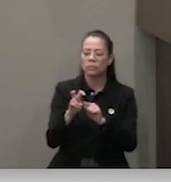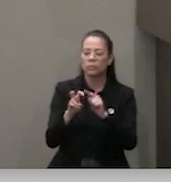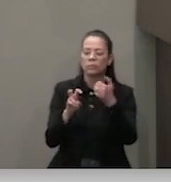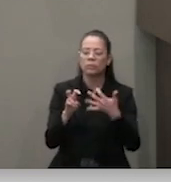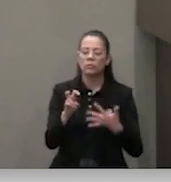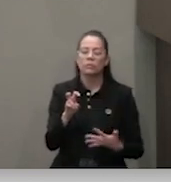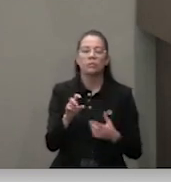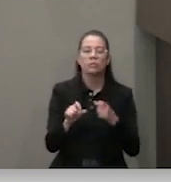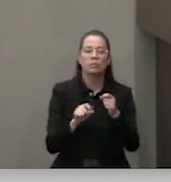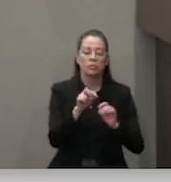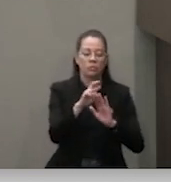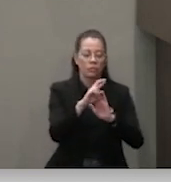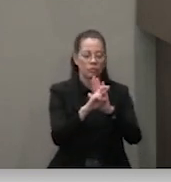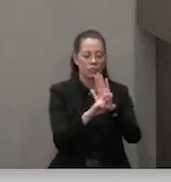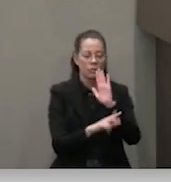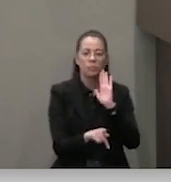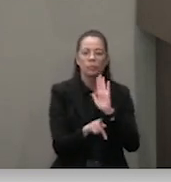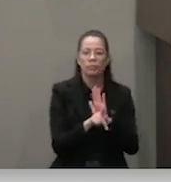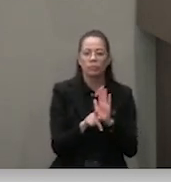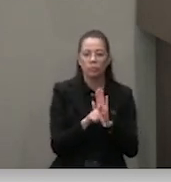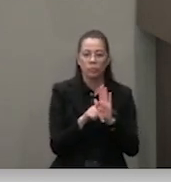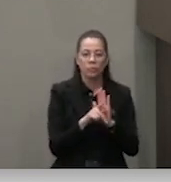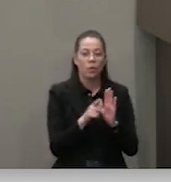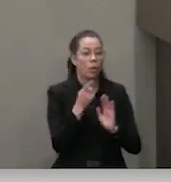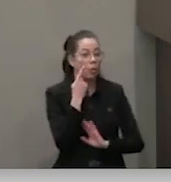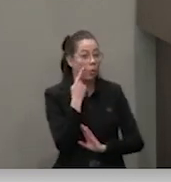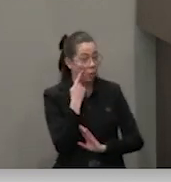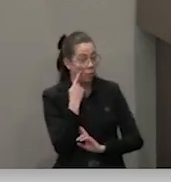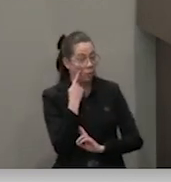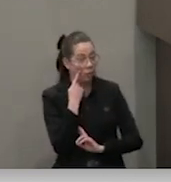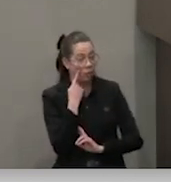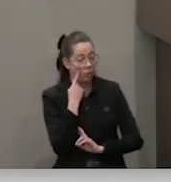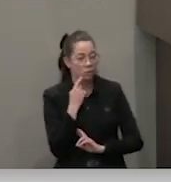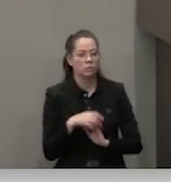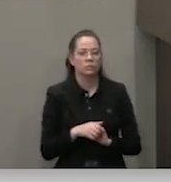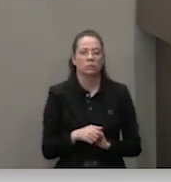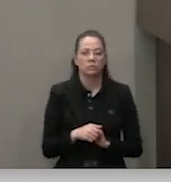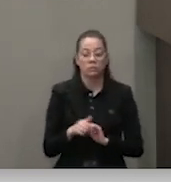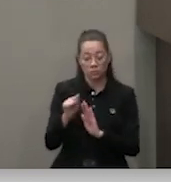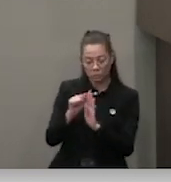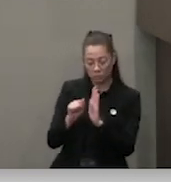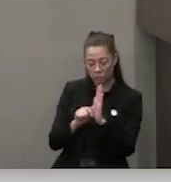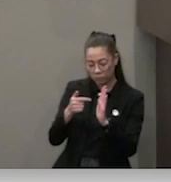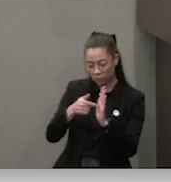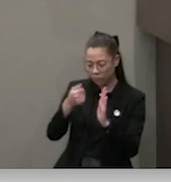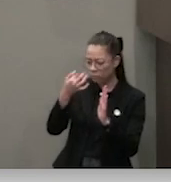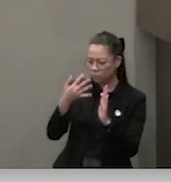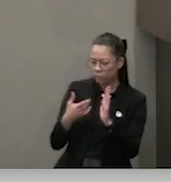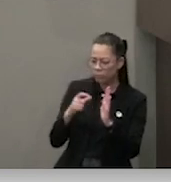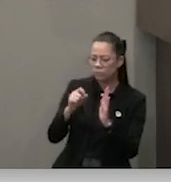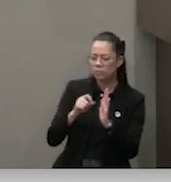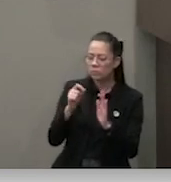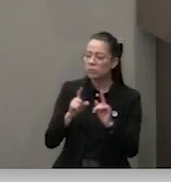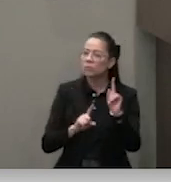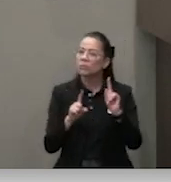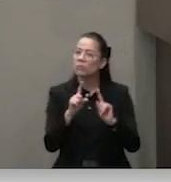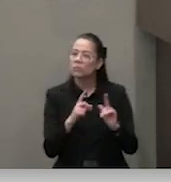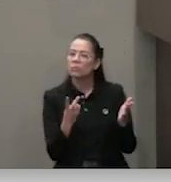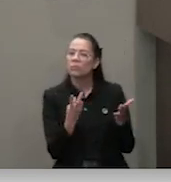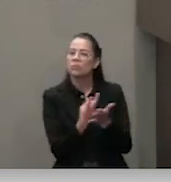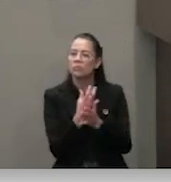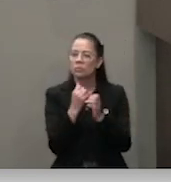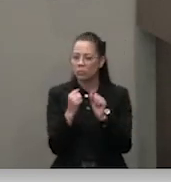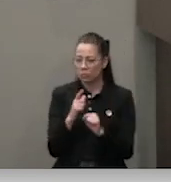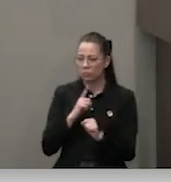essa lei regulamenta e vem e diz olha lá no artigo sego ela diz olha são esses casos que